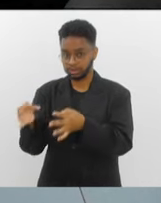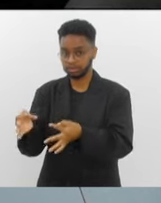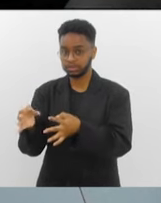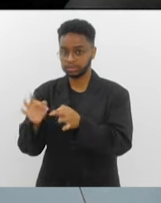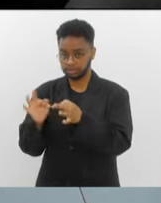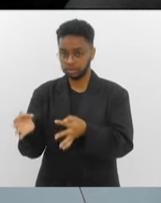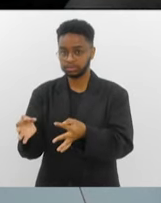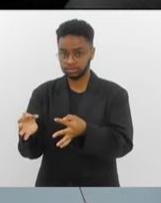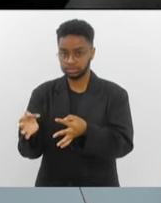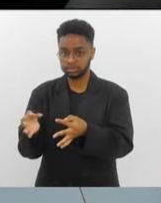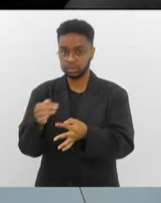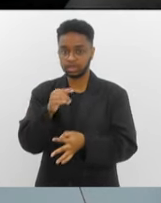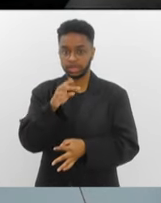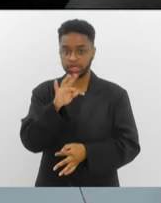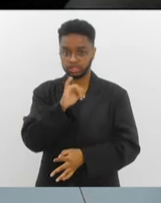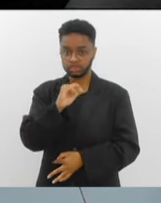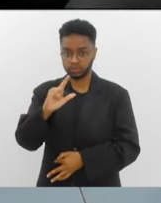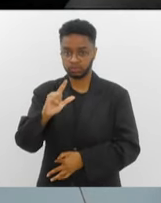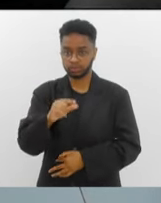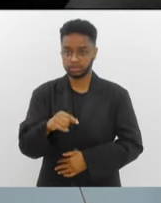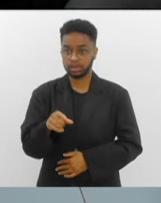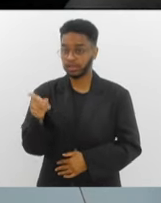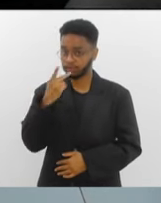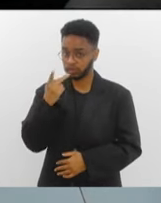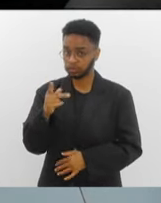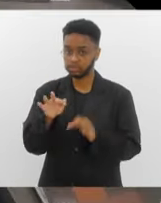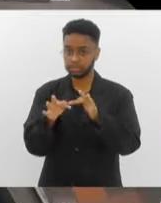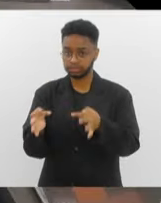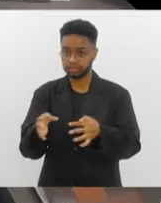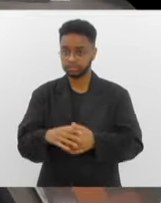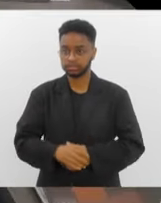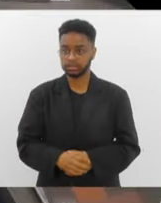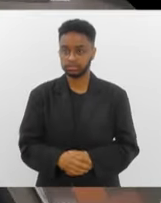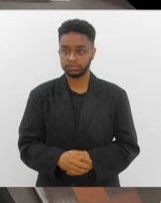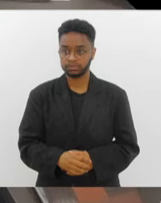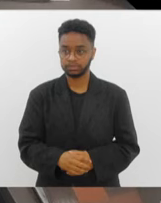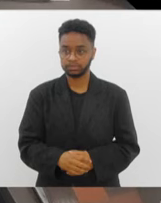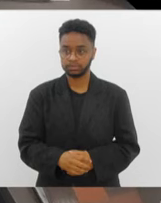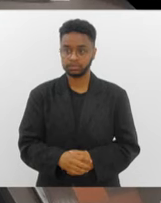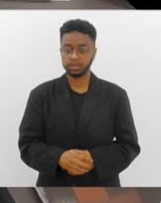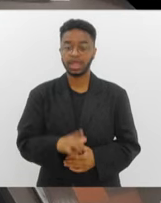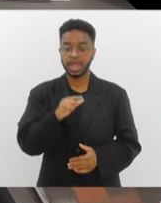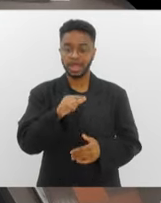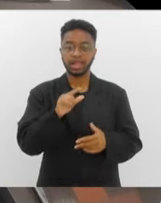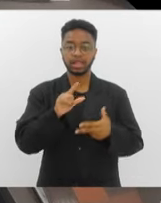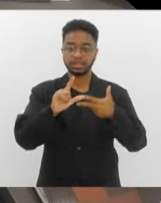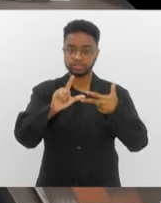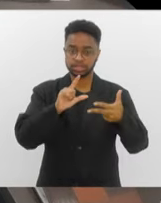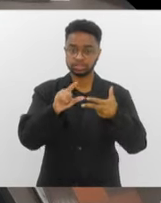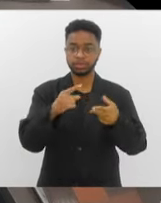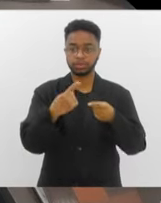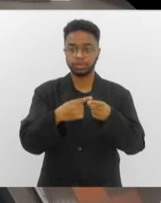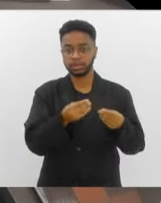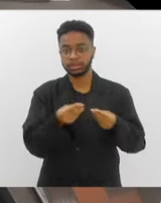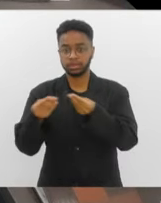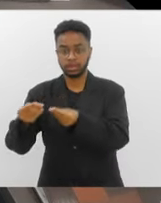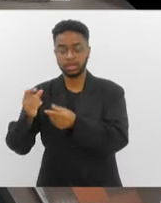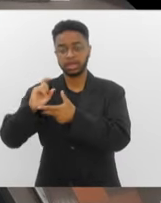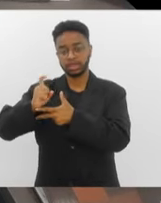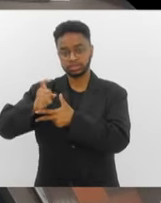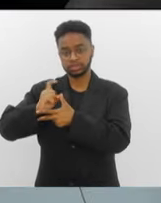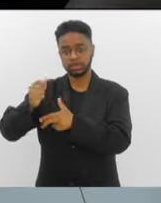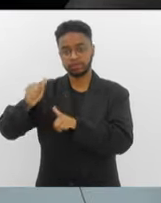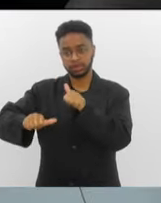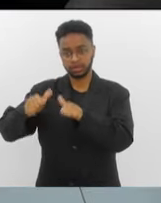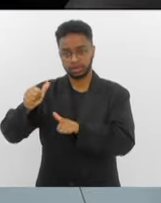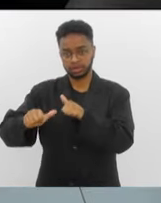Tio. Votou pela TIL. Falou simples. Não, falou TIL. Eu falei simples, mas é indicação legislativa para o executivo avaliar se remete ou não. Legislativa